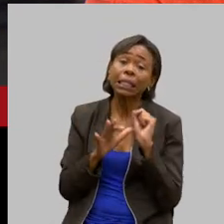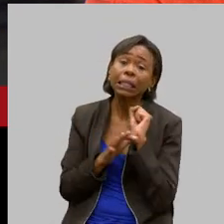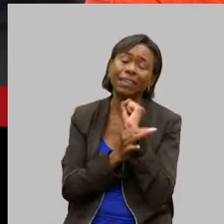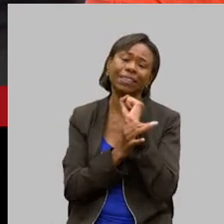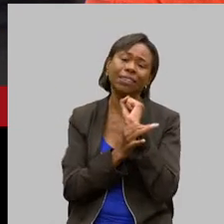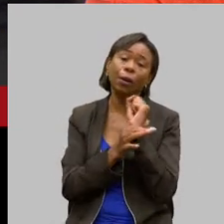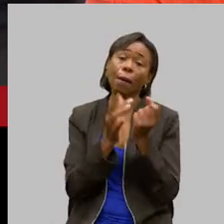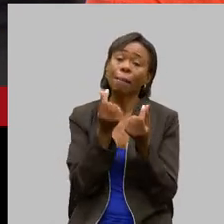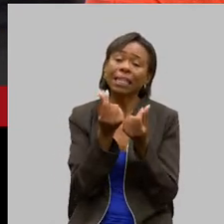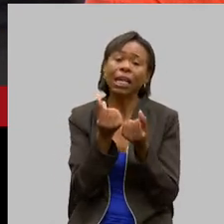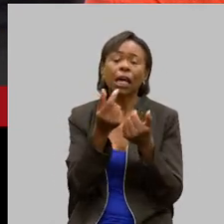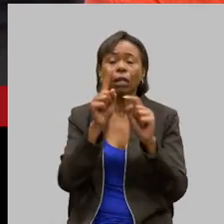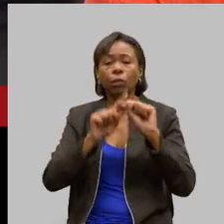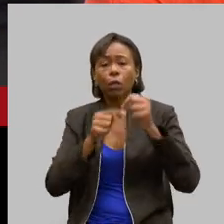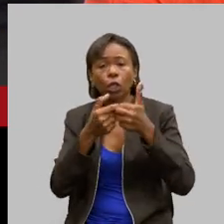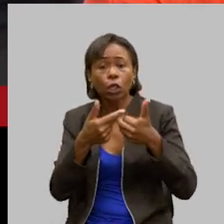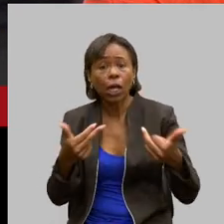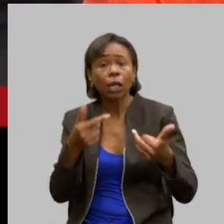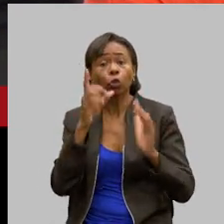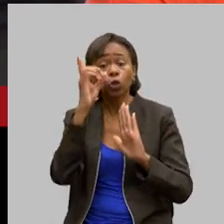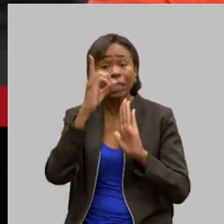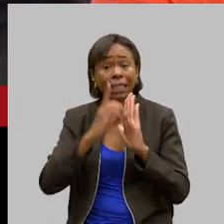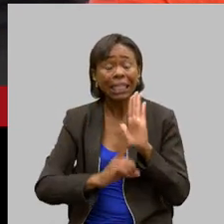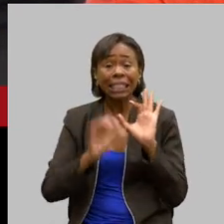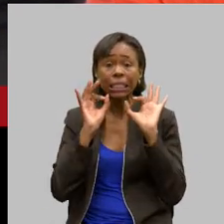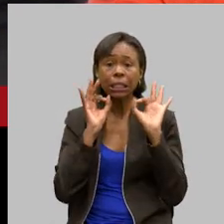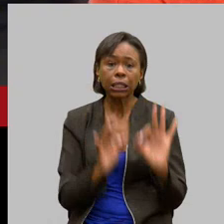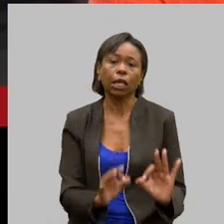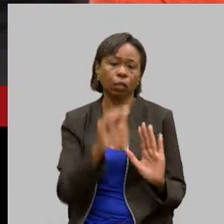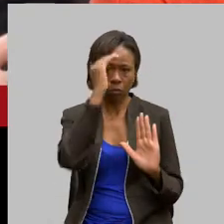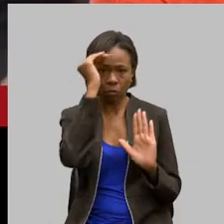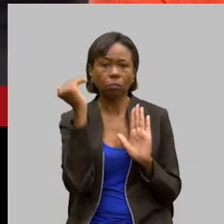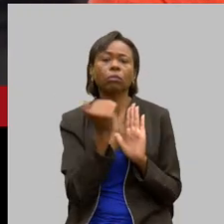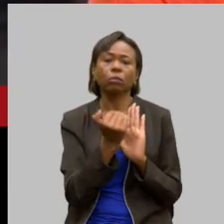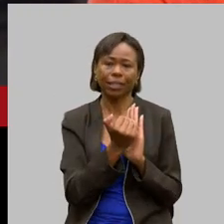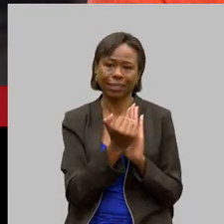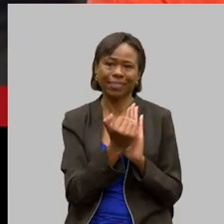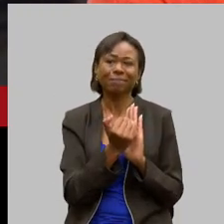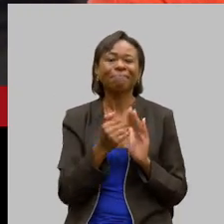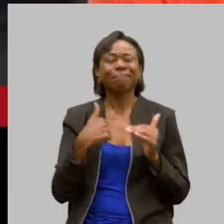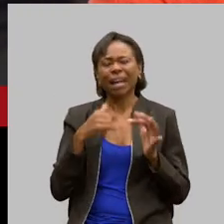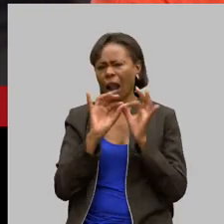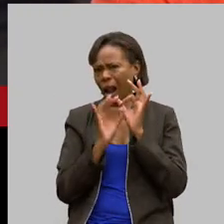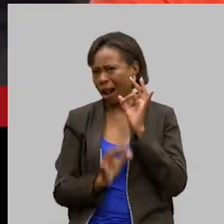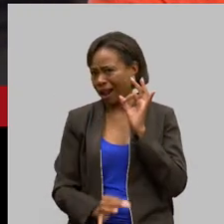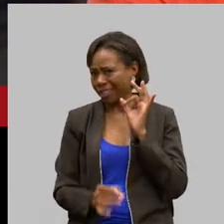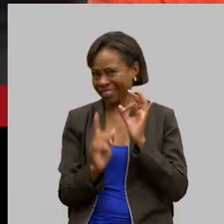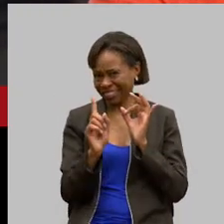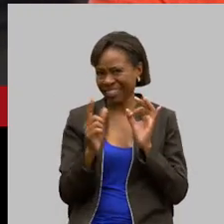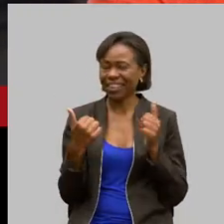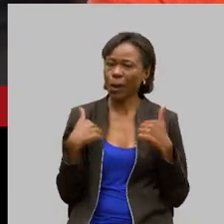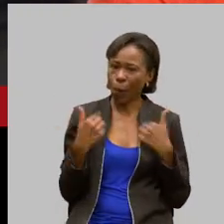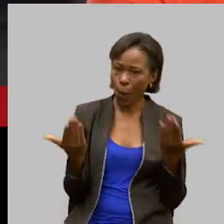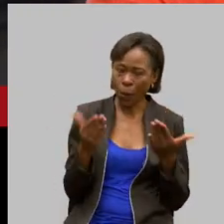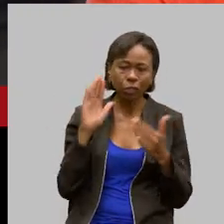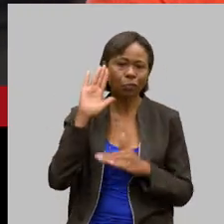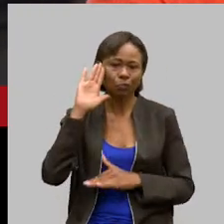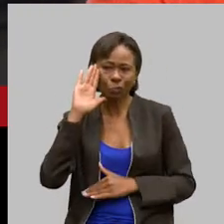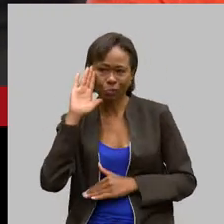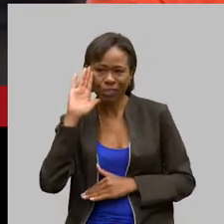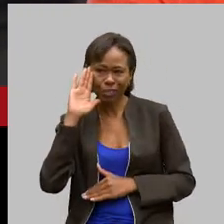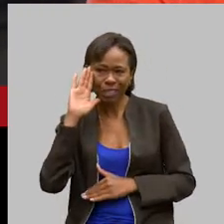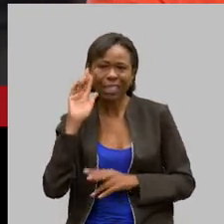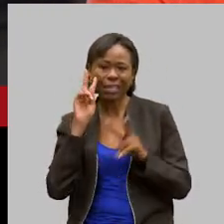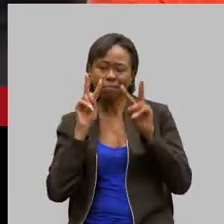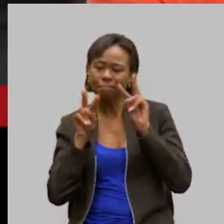materiais para que esses direitos sejam garantidos e tutelados não vou me estender muito porque hoje eu tô aqui para ouvir e para aprender no